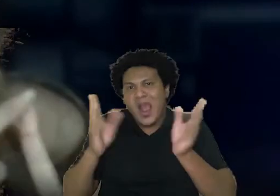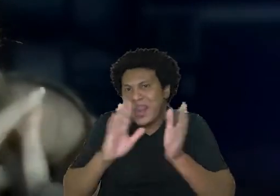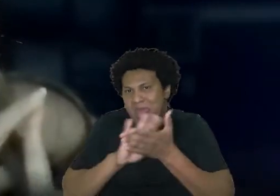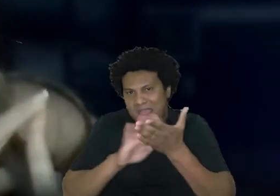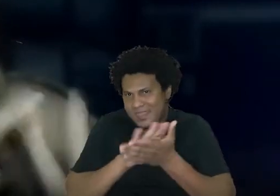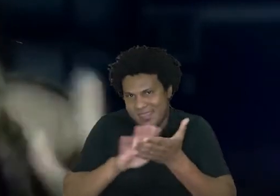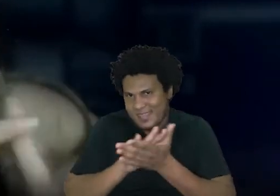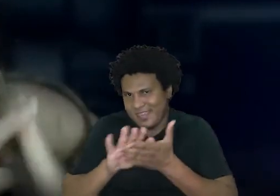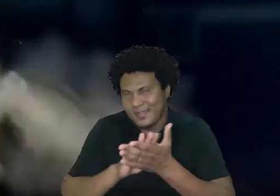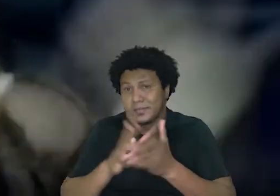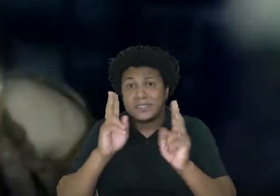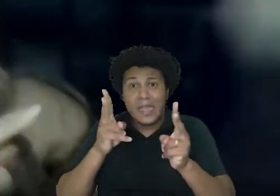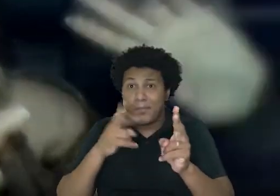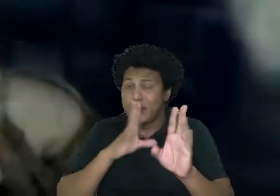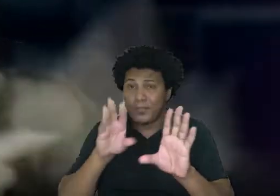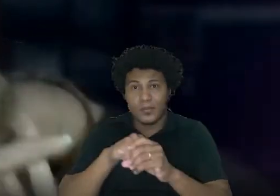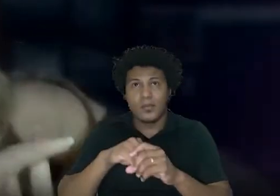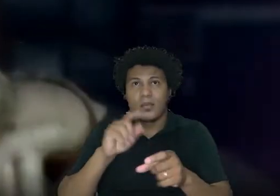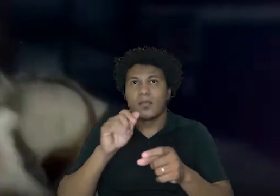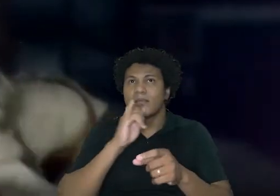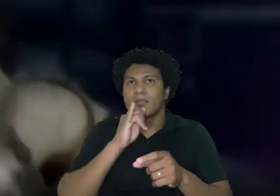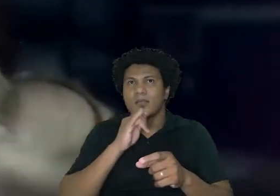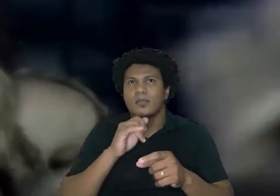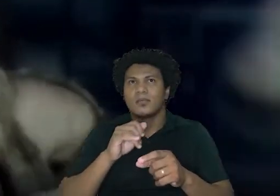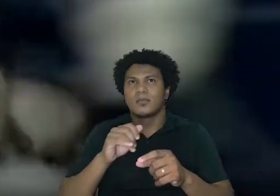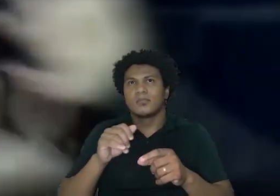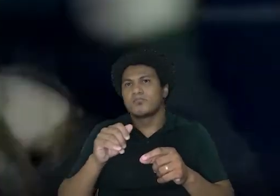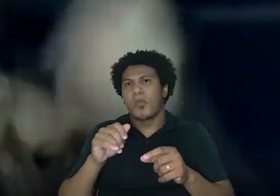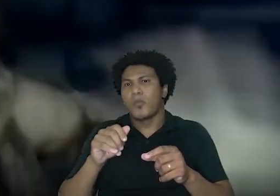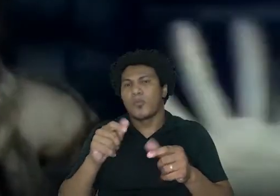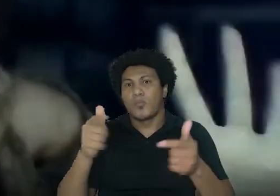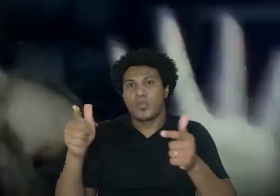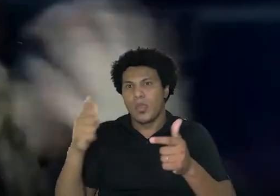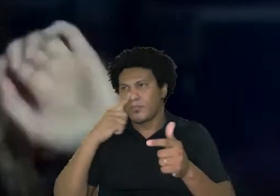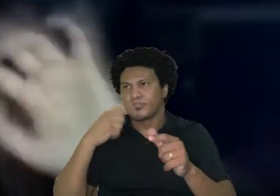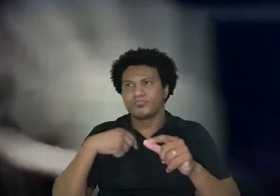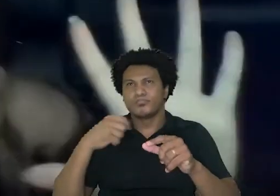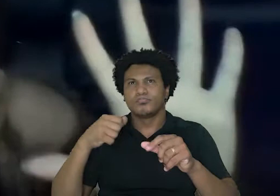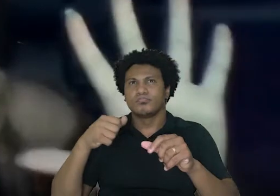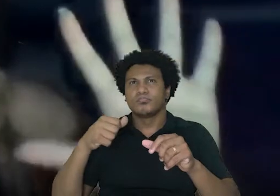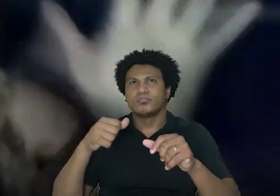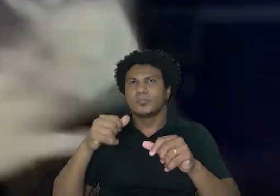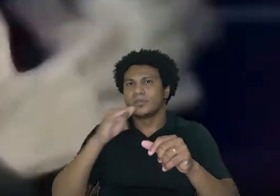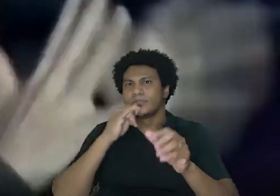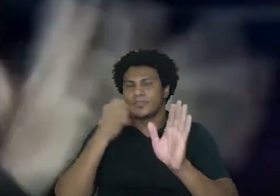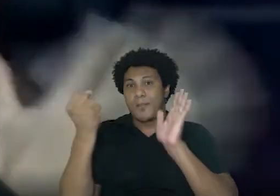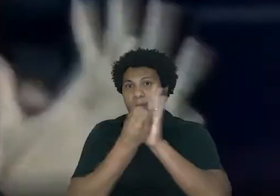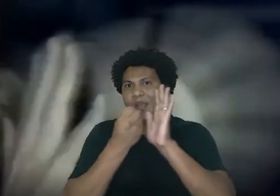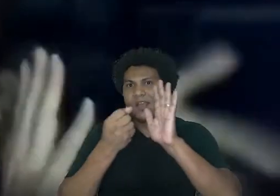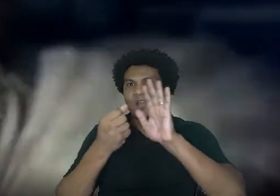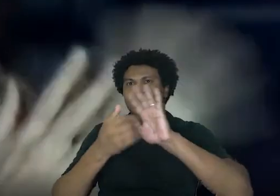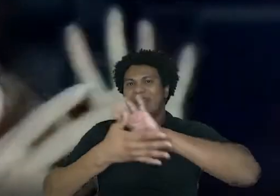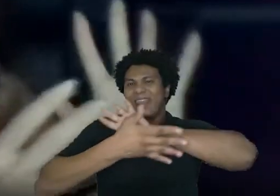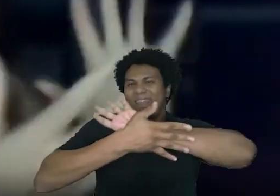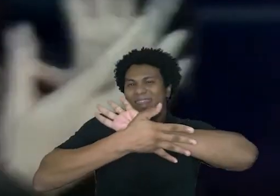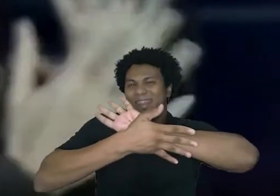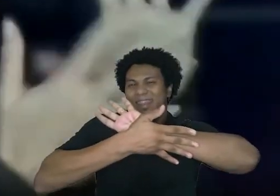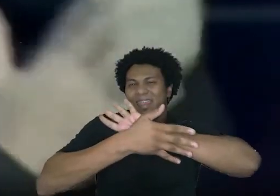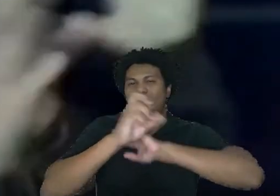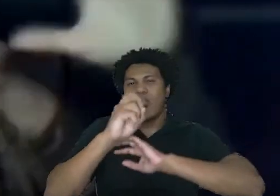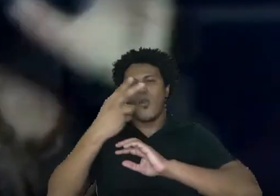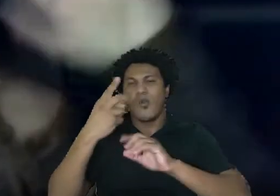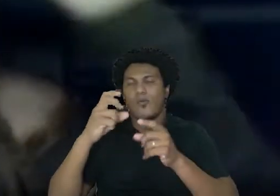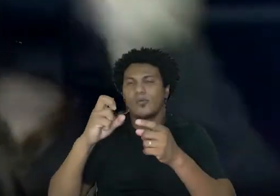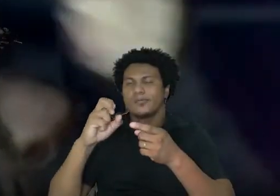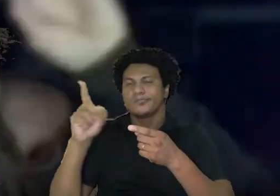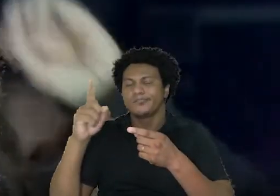que faço audiodescrição, não tem filme que eu faço que eu não digo que tem Libras, porque tá ali, tá sempre ali. Não coloco os sinais,